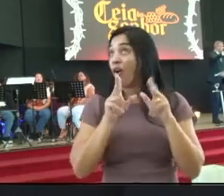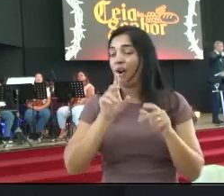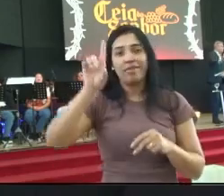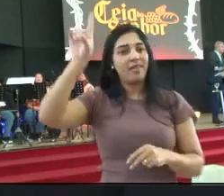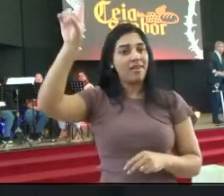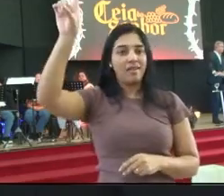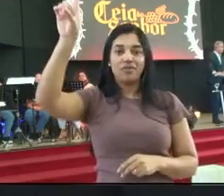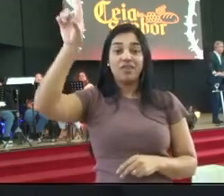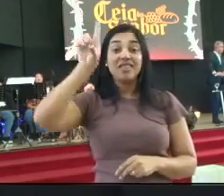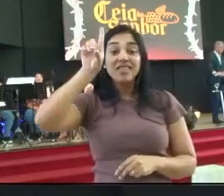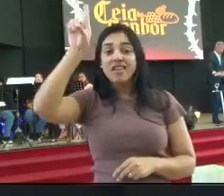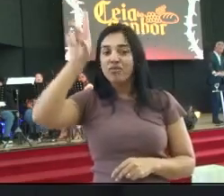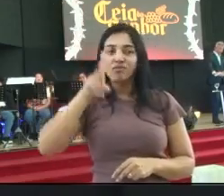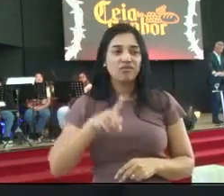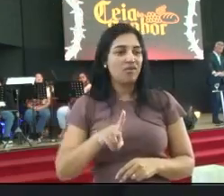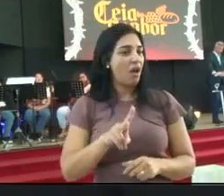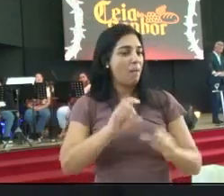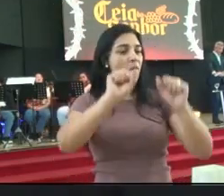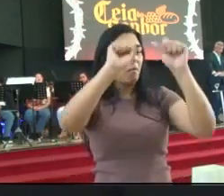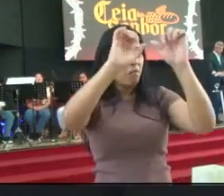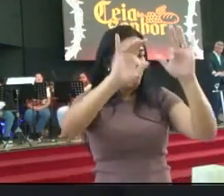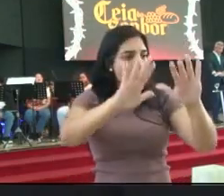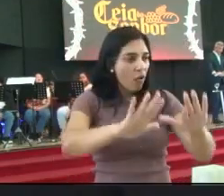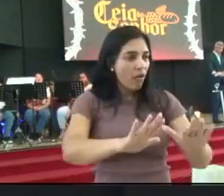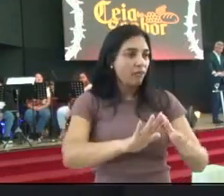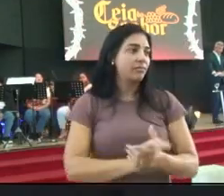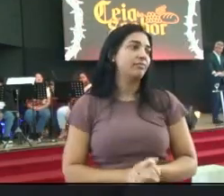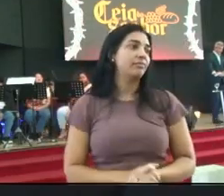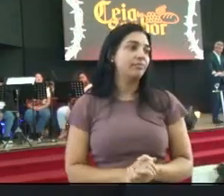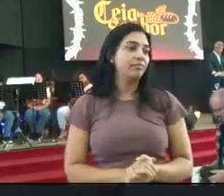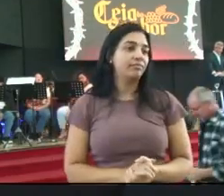te doado e te abençoado.